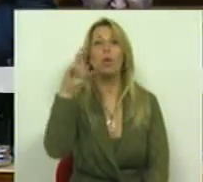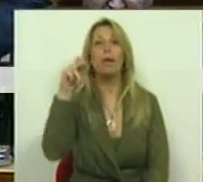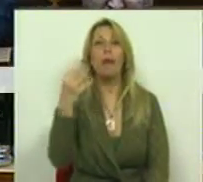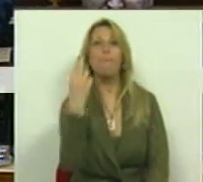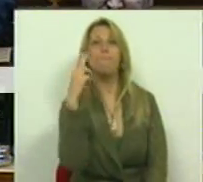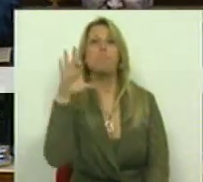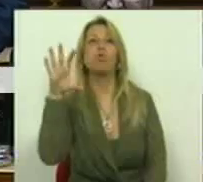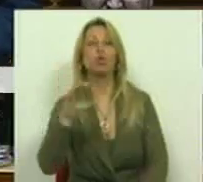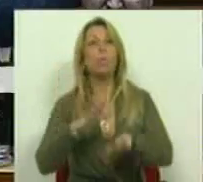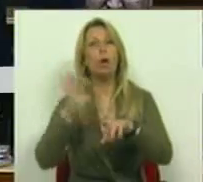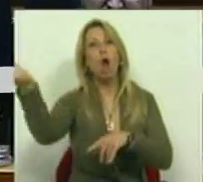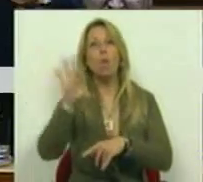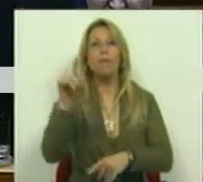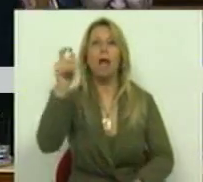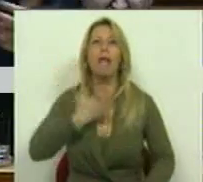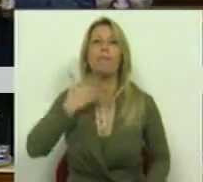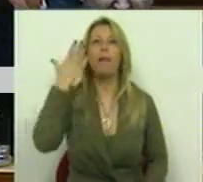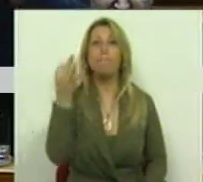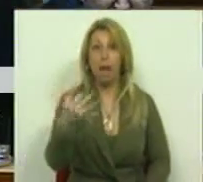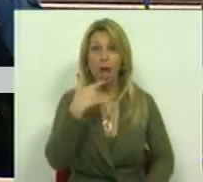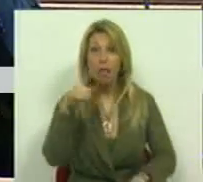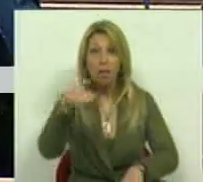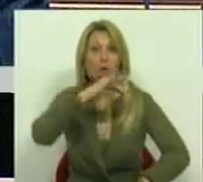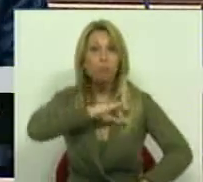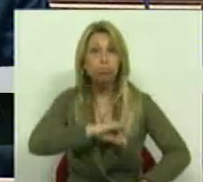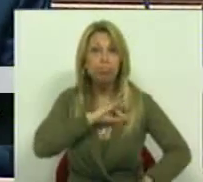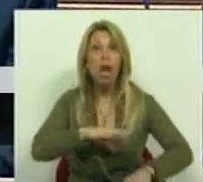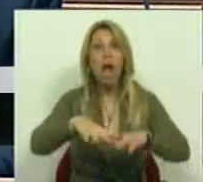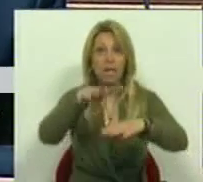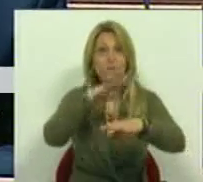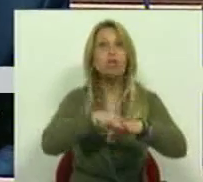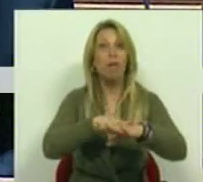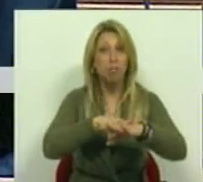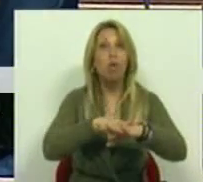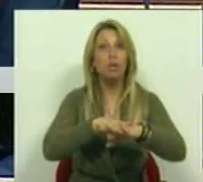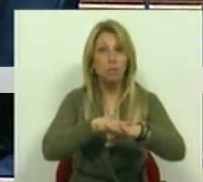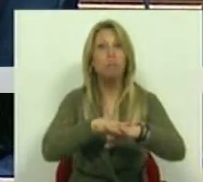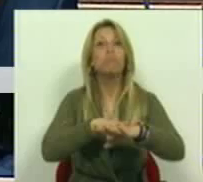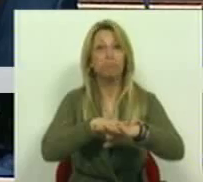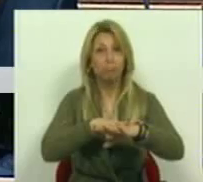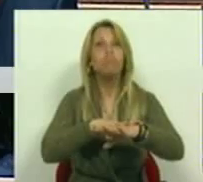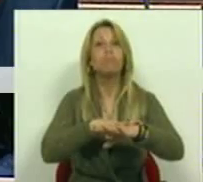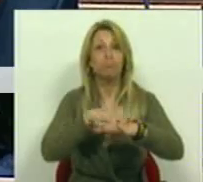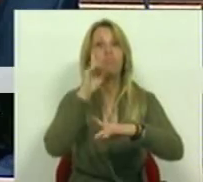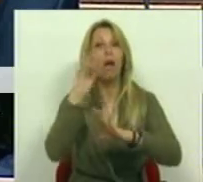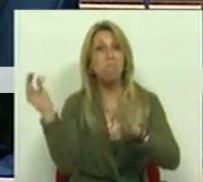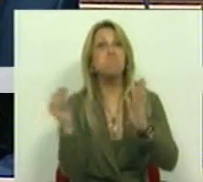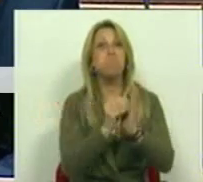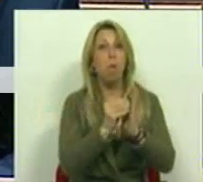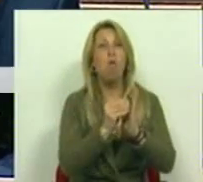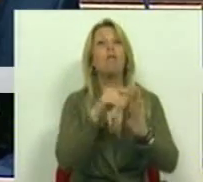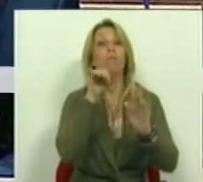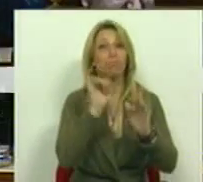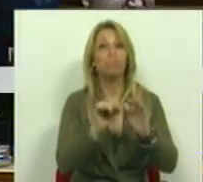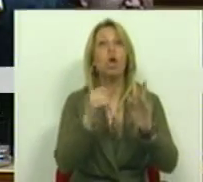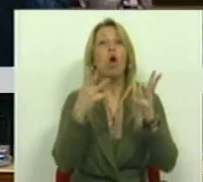nomeação para a EDP, o salário desses administradores vai nos chegar na conta da eletricidade. E por isso o